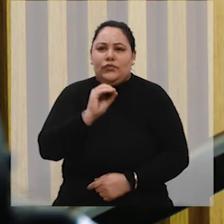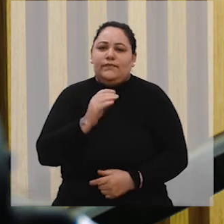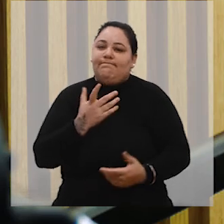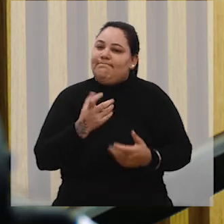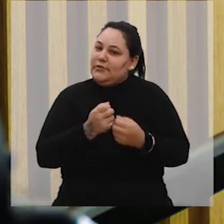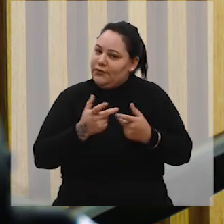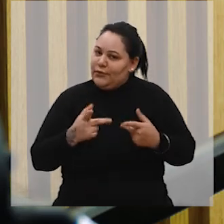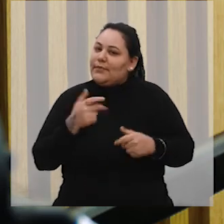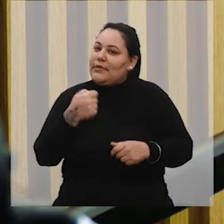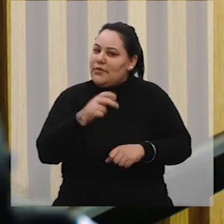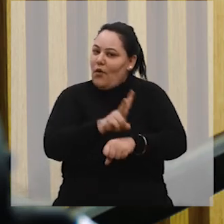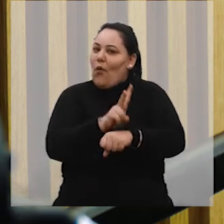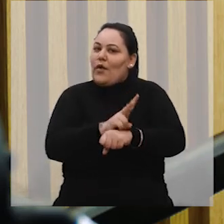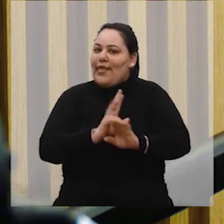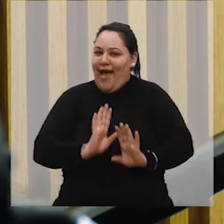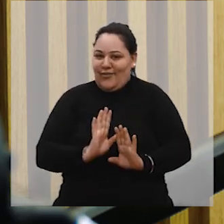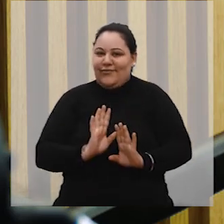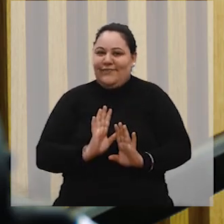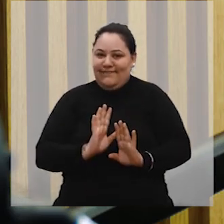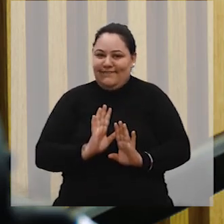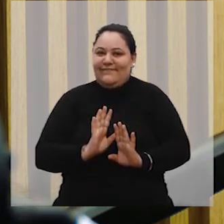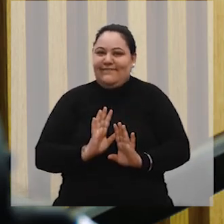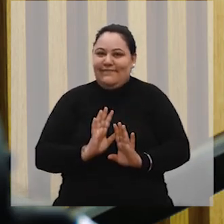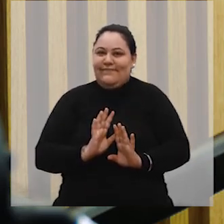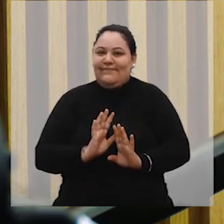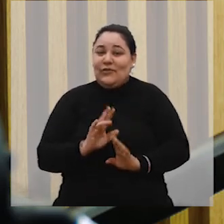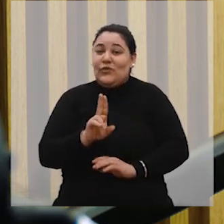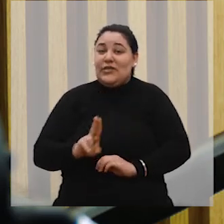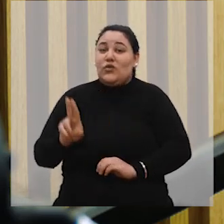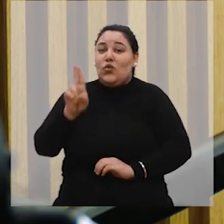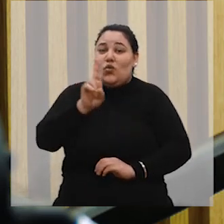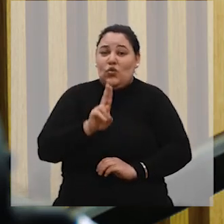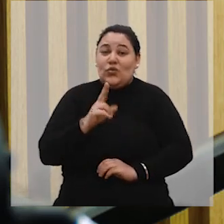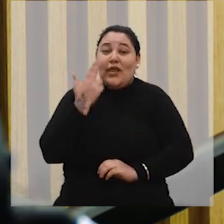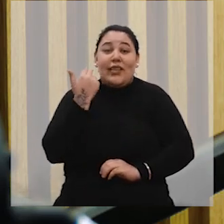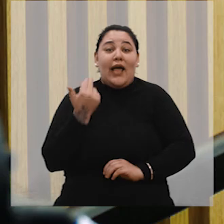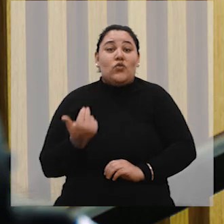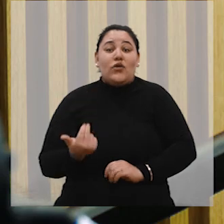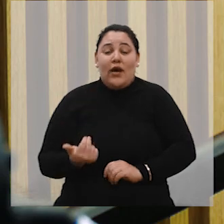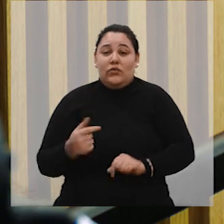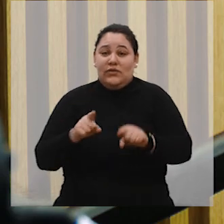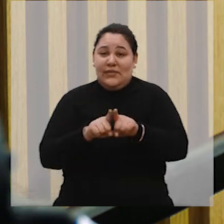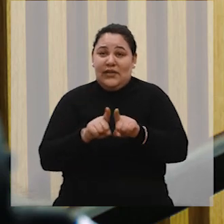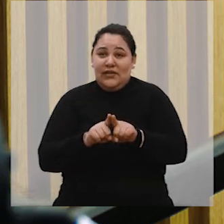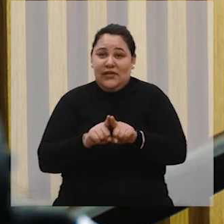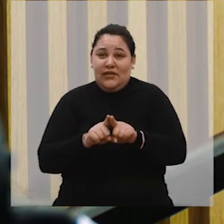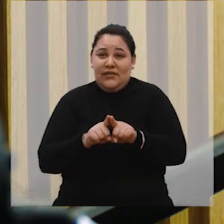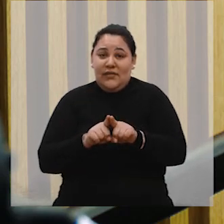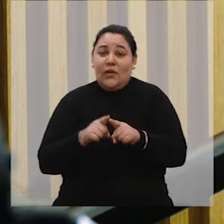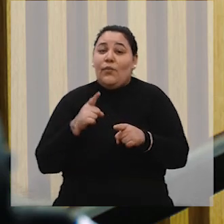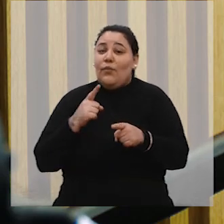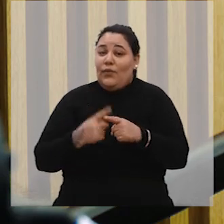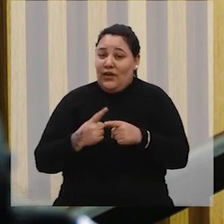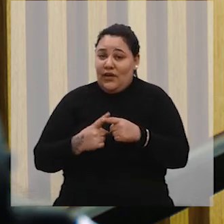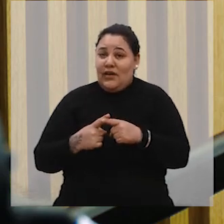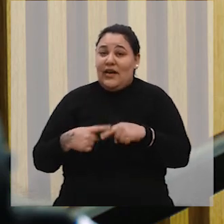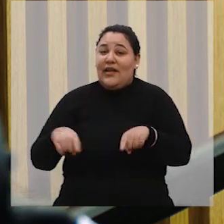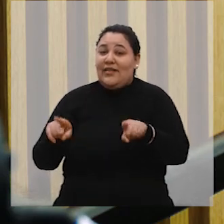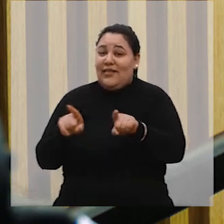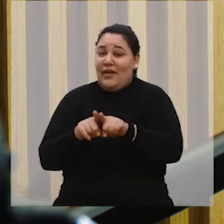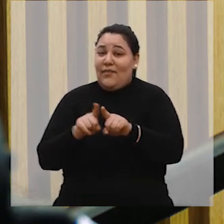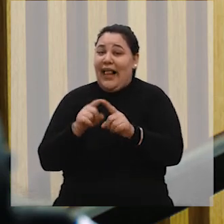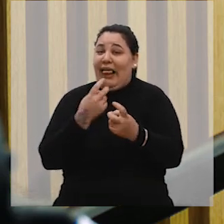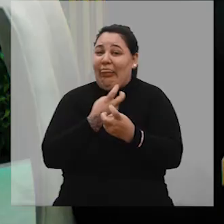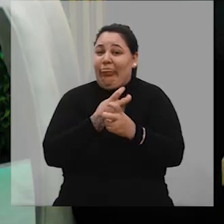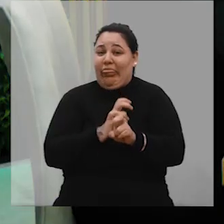isso. Então, a gente tem que ter muito cuidado com essas coisas naturais, porque elas também são tóxicas